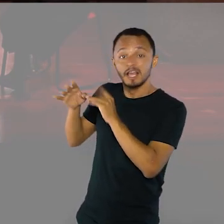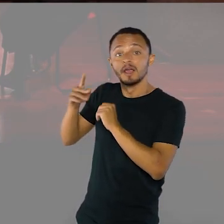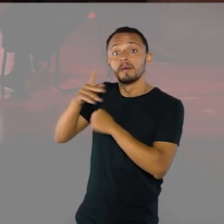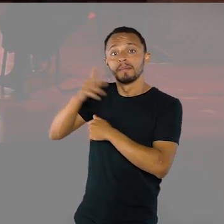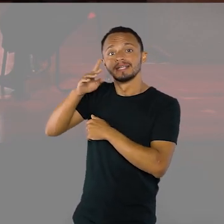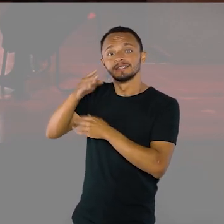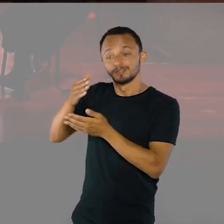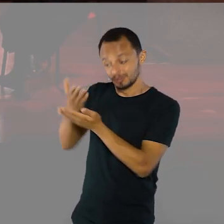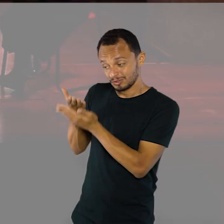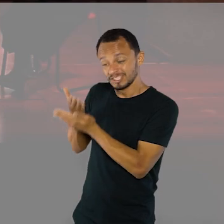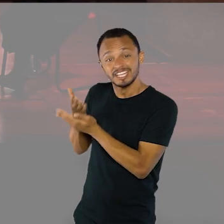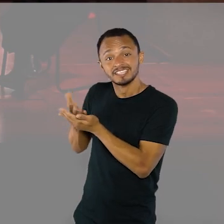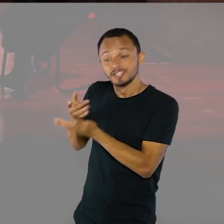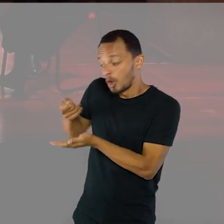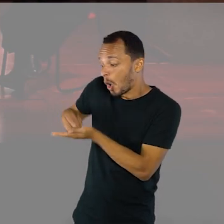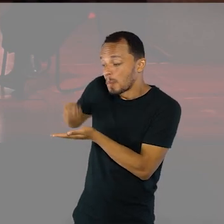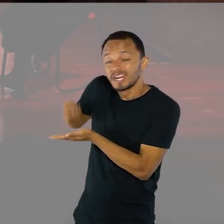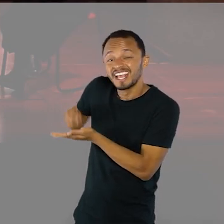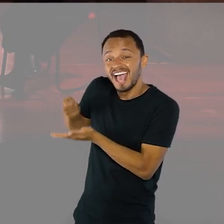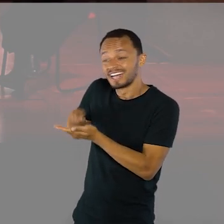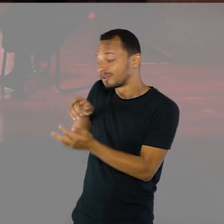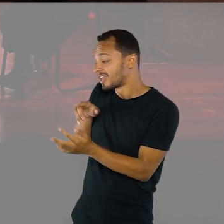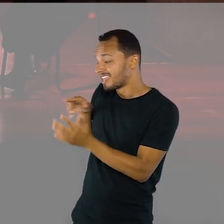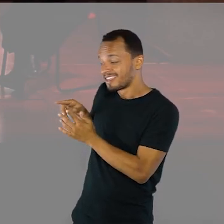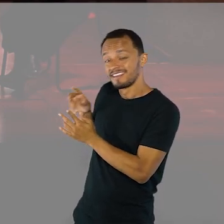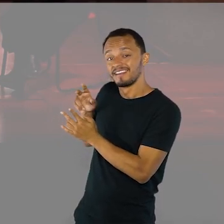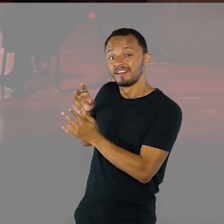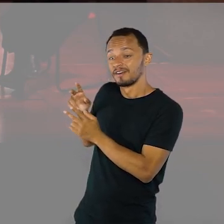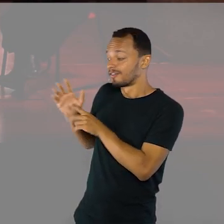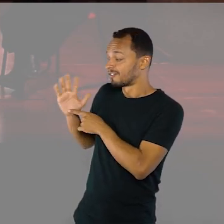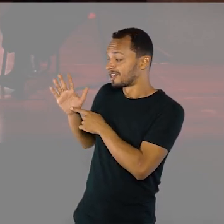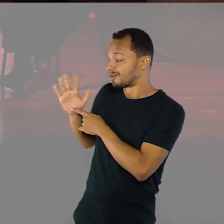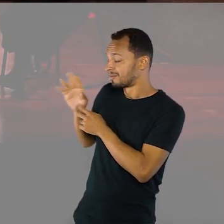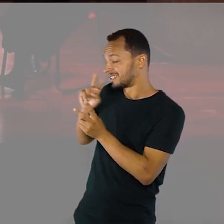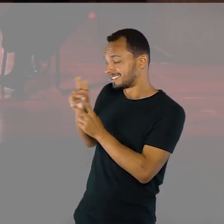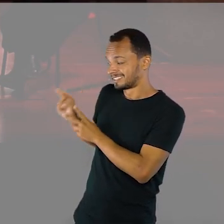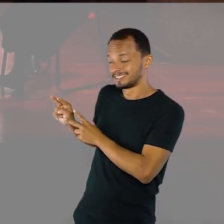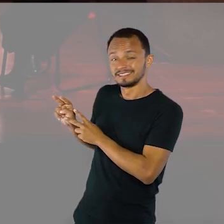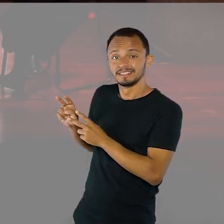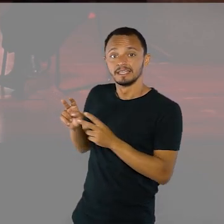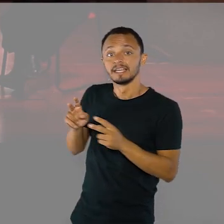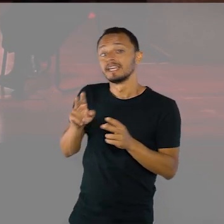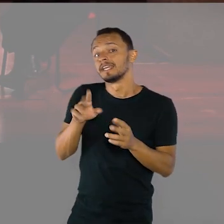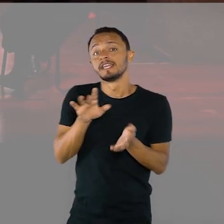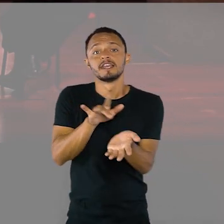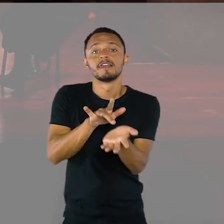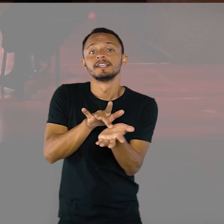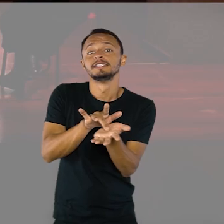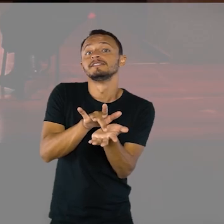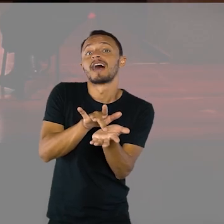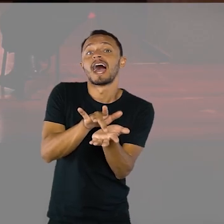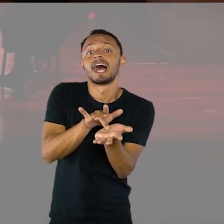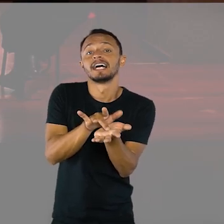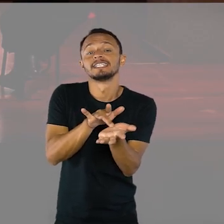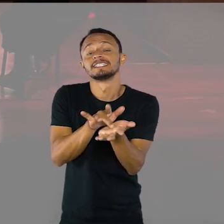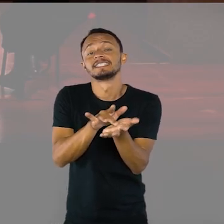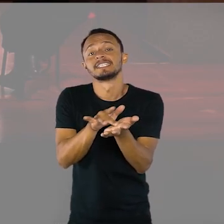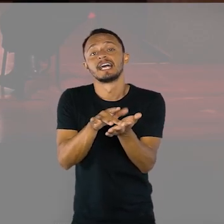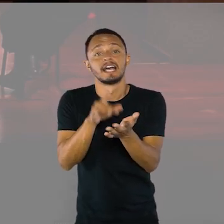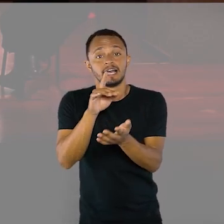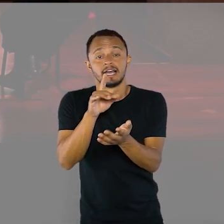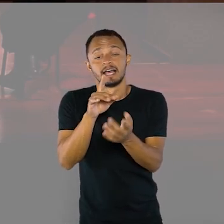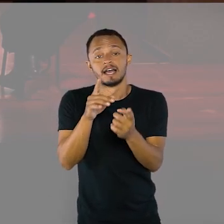fui. Enfim, e você disfarça a crise que é